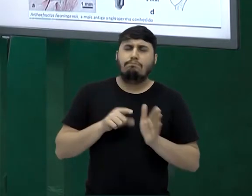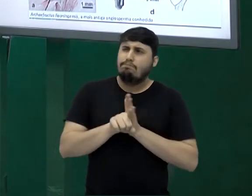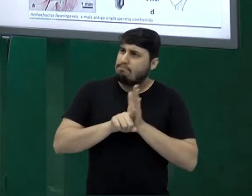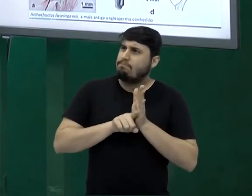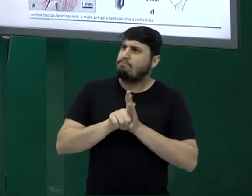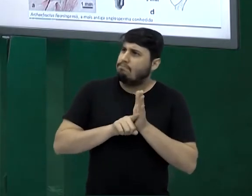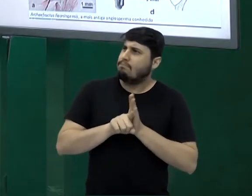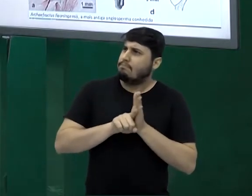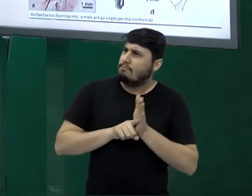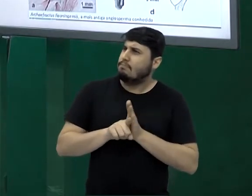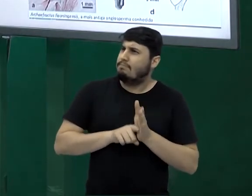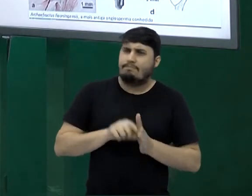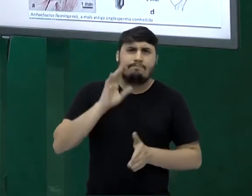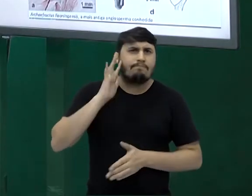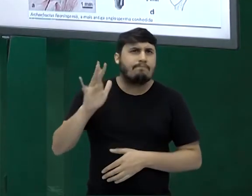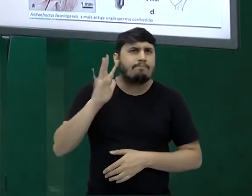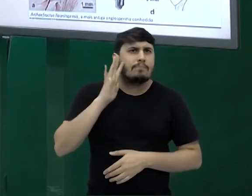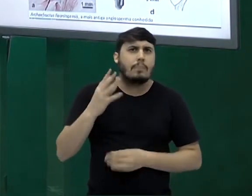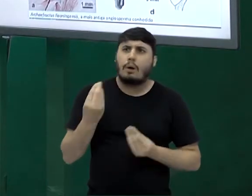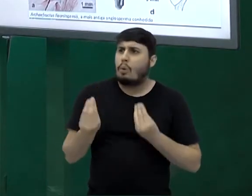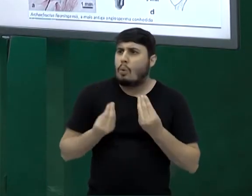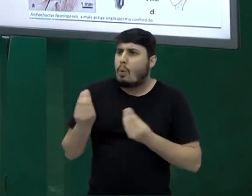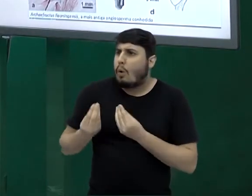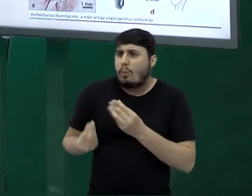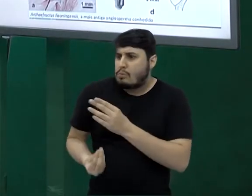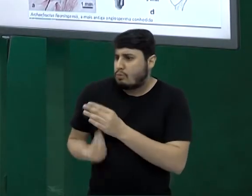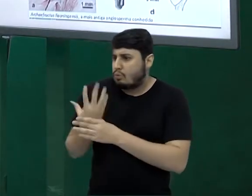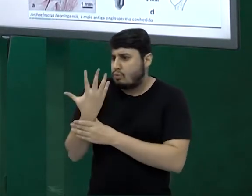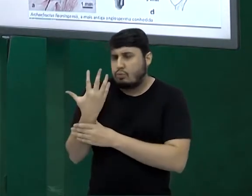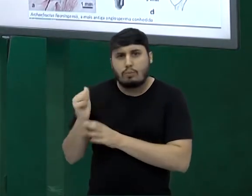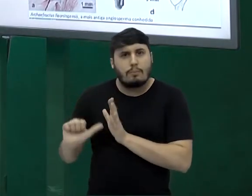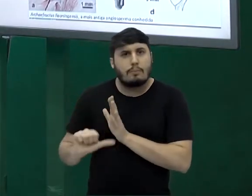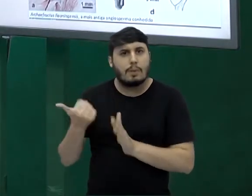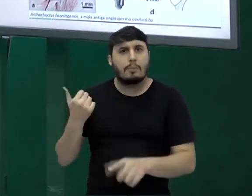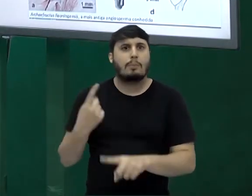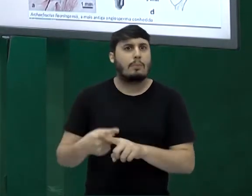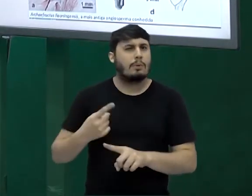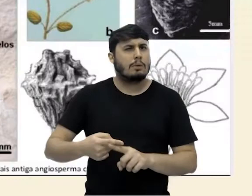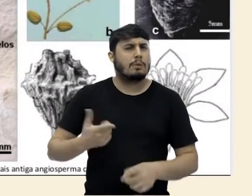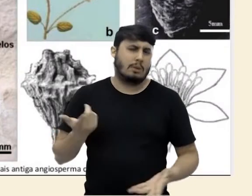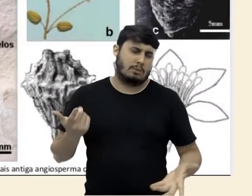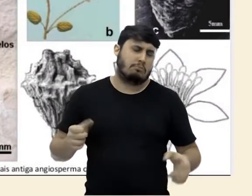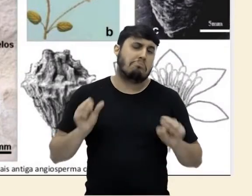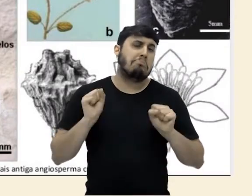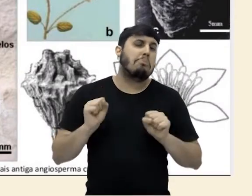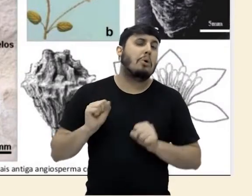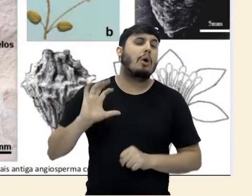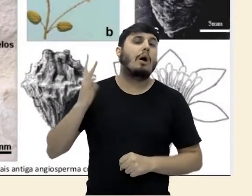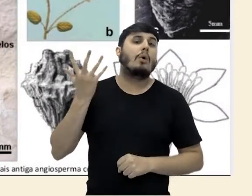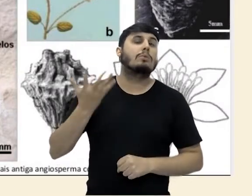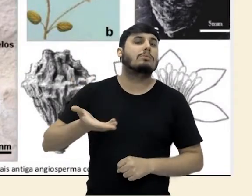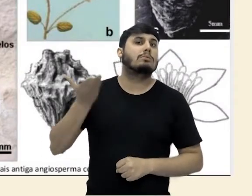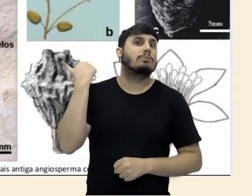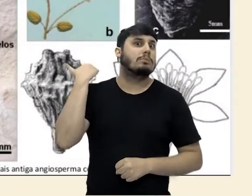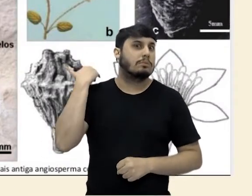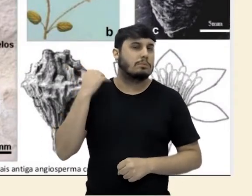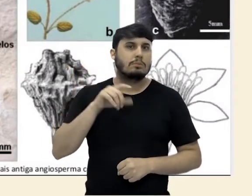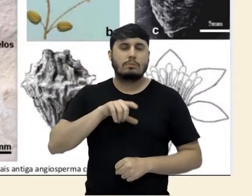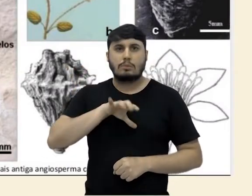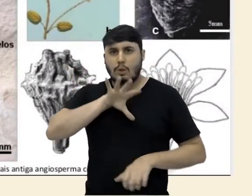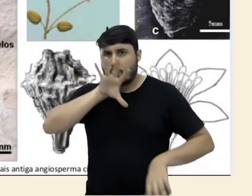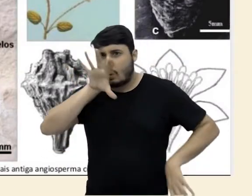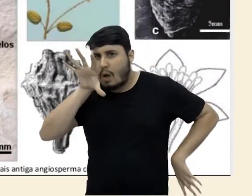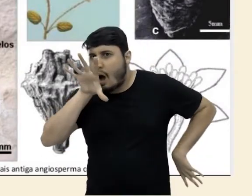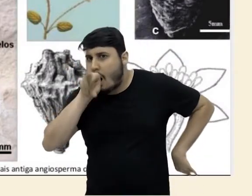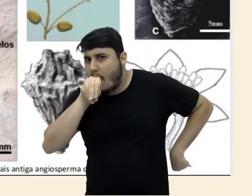foi bater a cabeça, pô, cara, vamos lá, o que pode ter acontecido? Primeira coisa, chegou um momento que os dinossauros podem ter